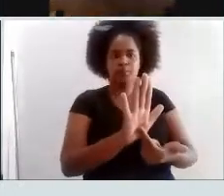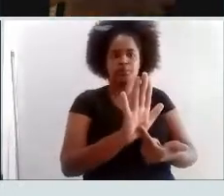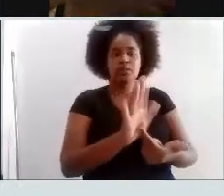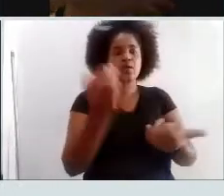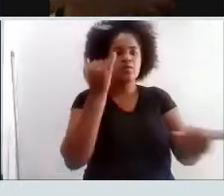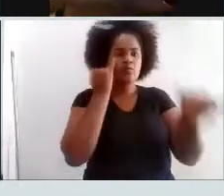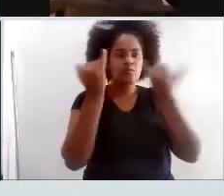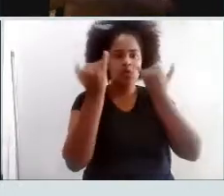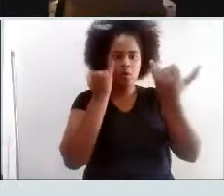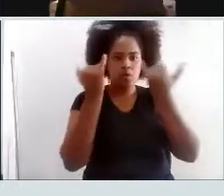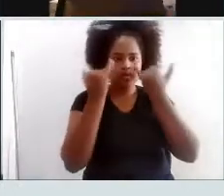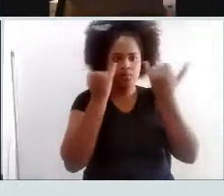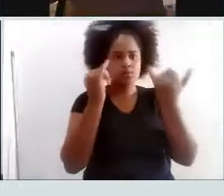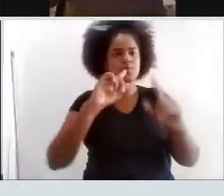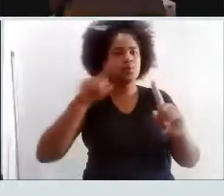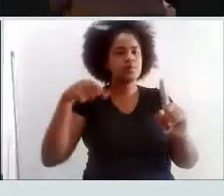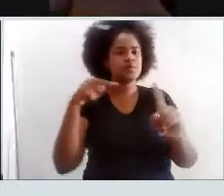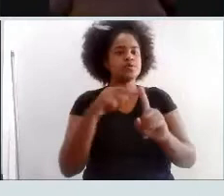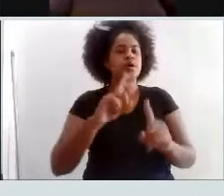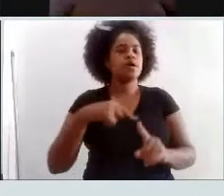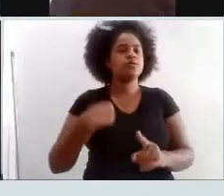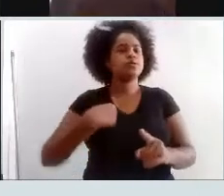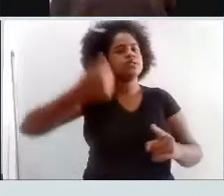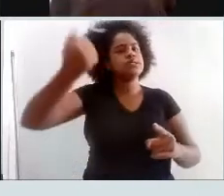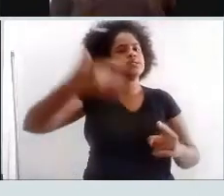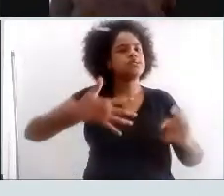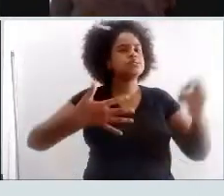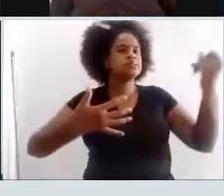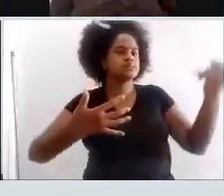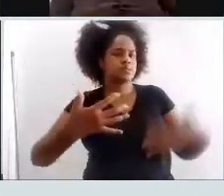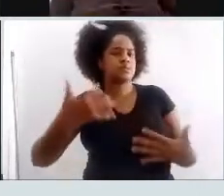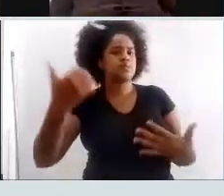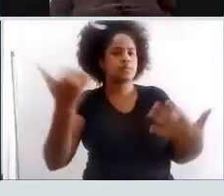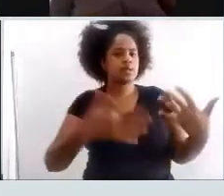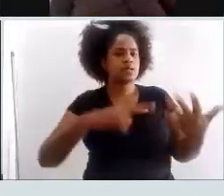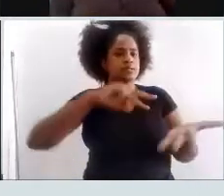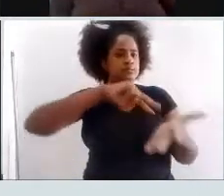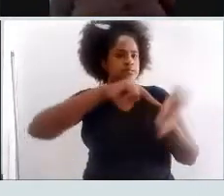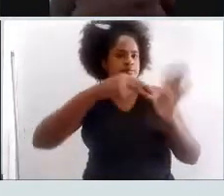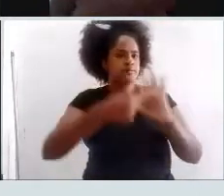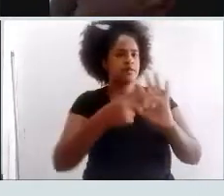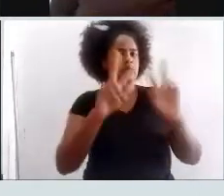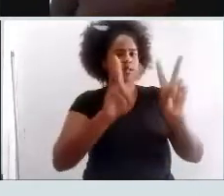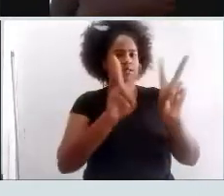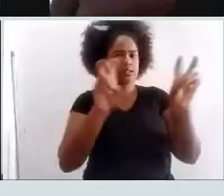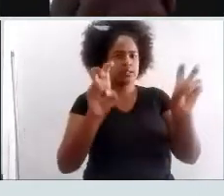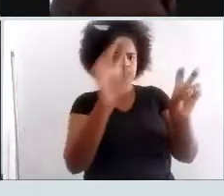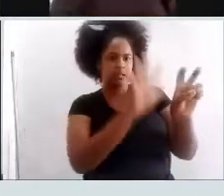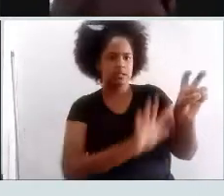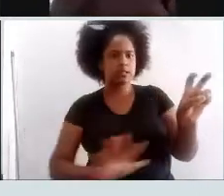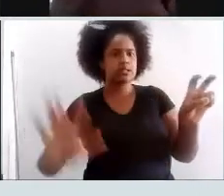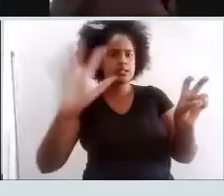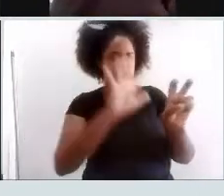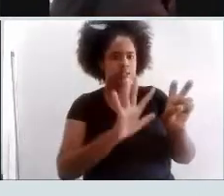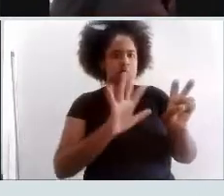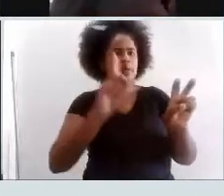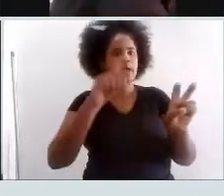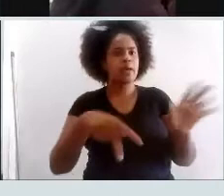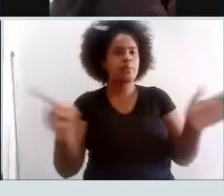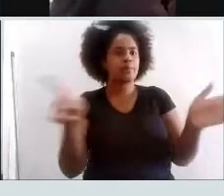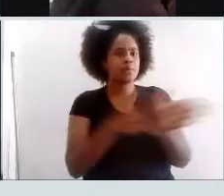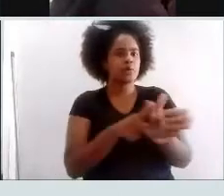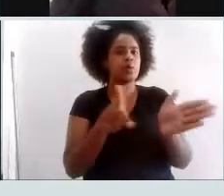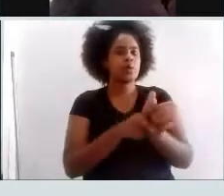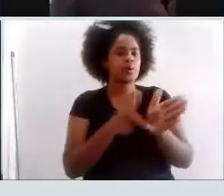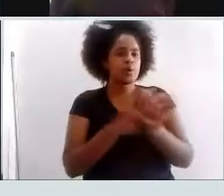gente explicar e informar o que significa aquela temática geral, entra na parte de dissertar. Então, se a gente